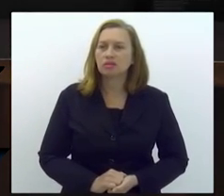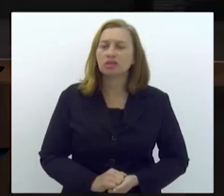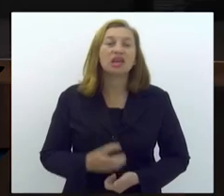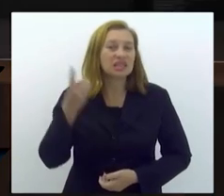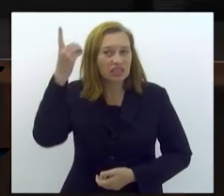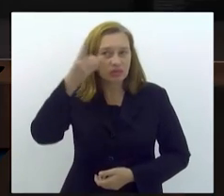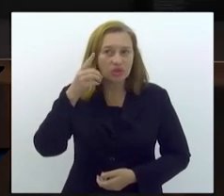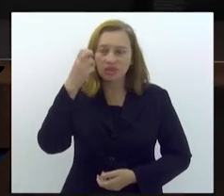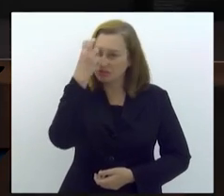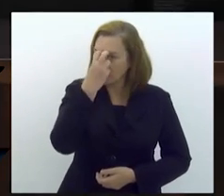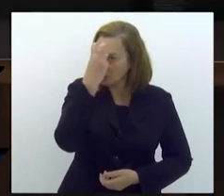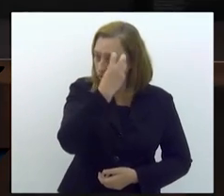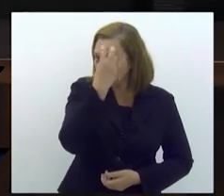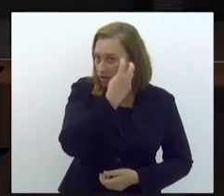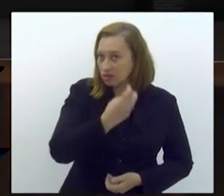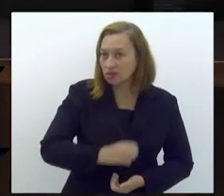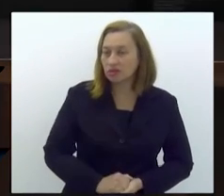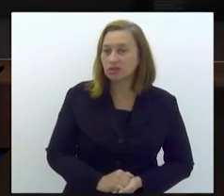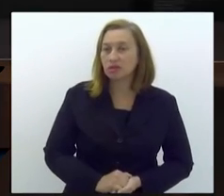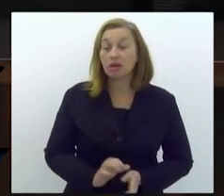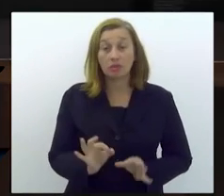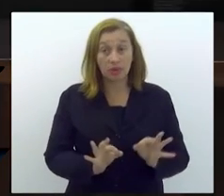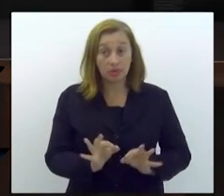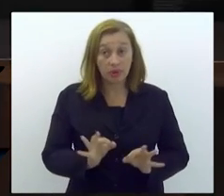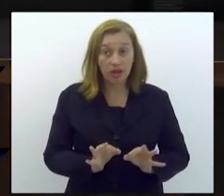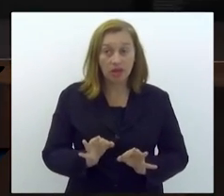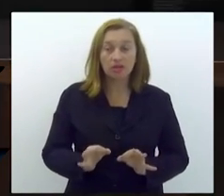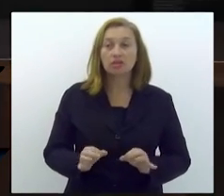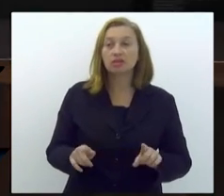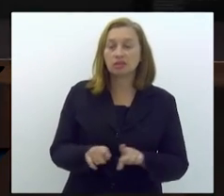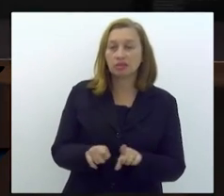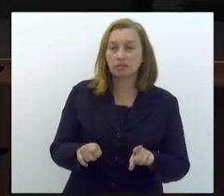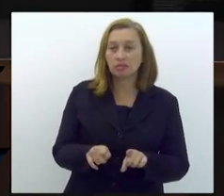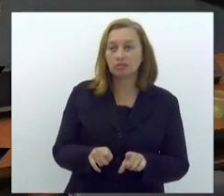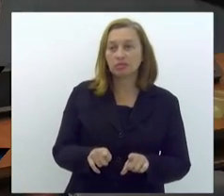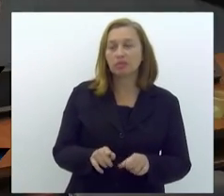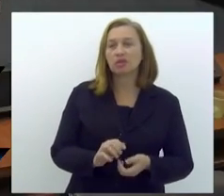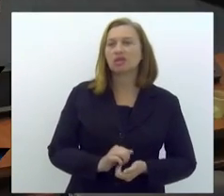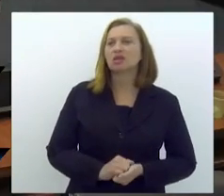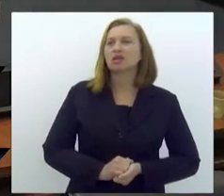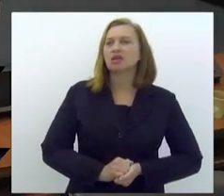a deputada Verônica Lima prepara deputada Érica takemoto